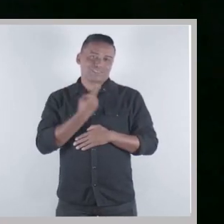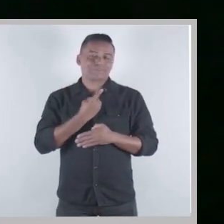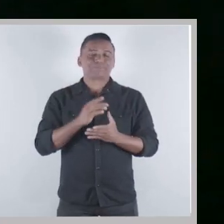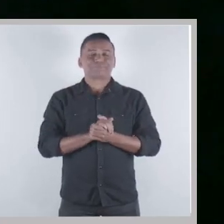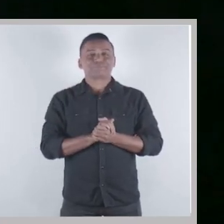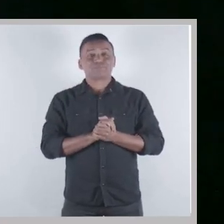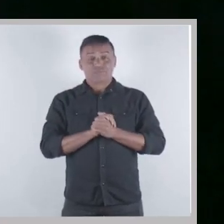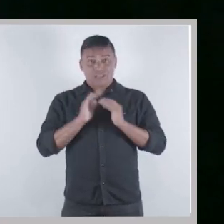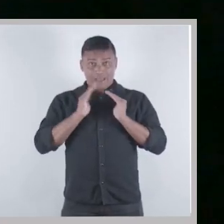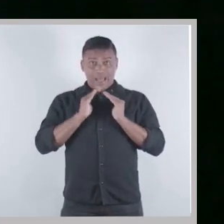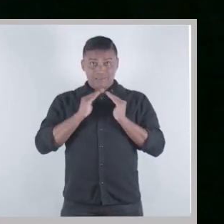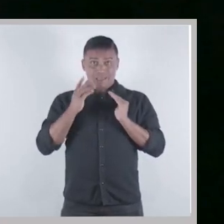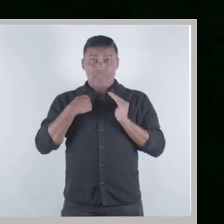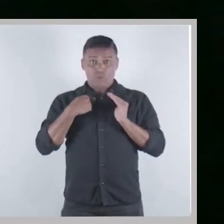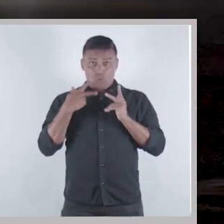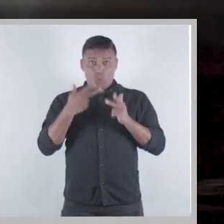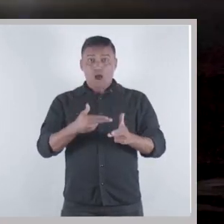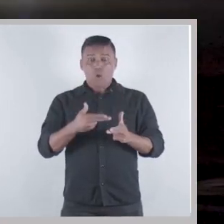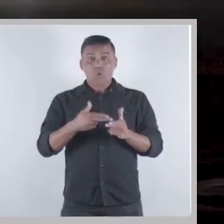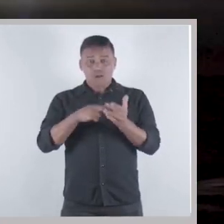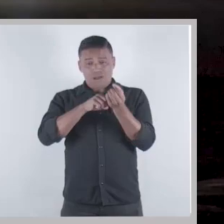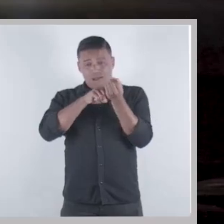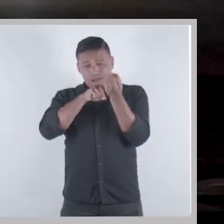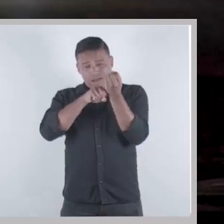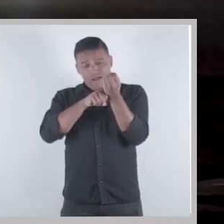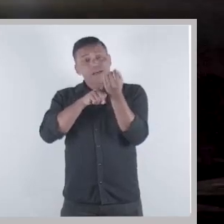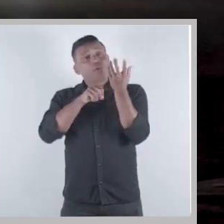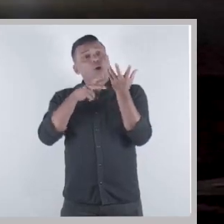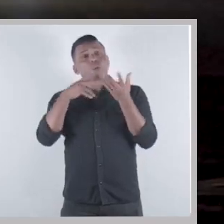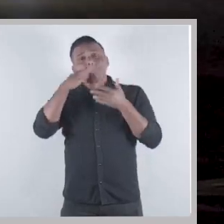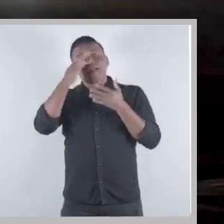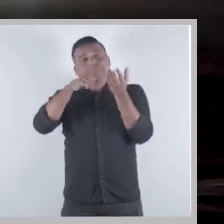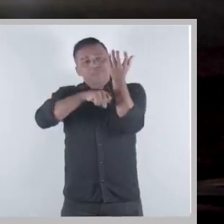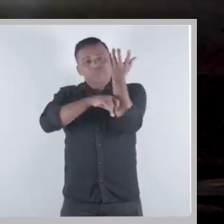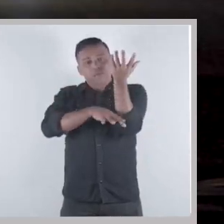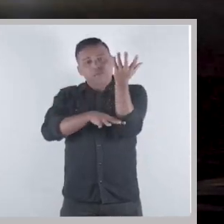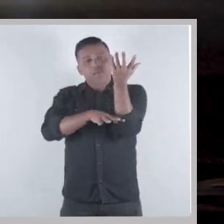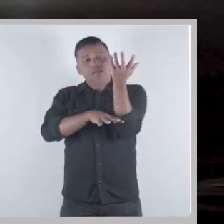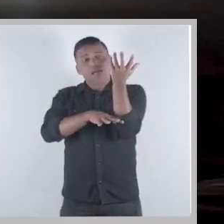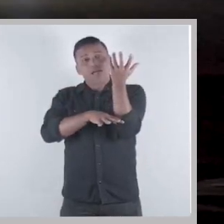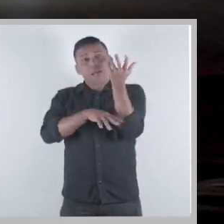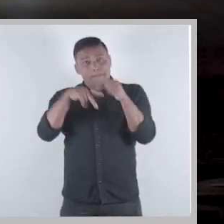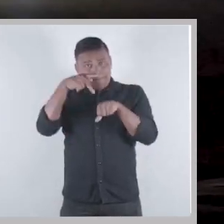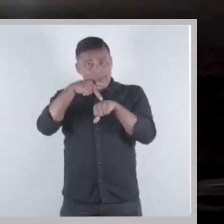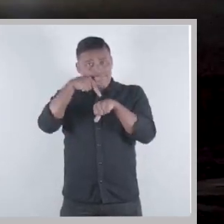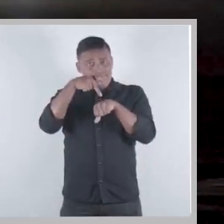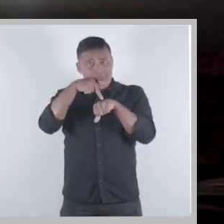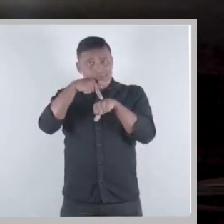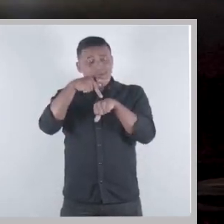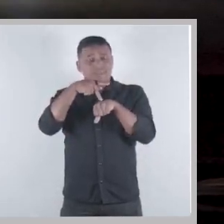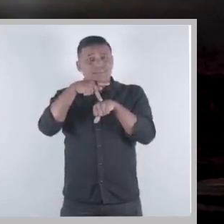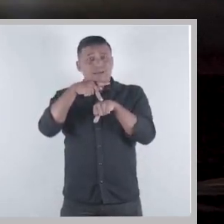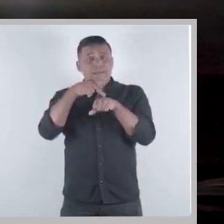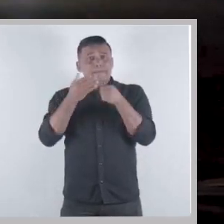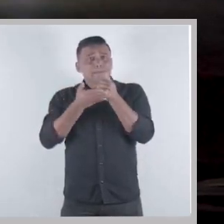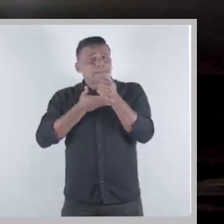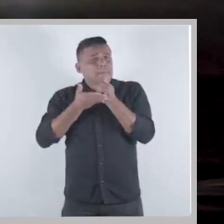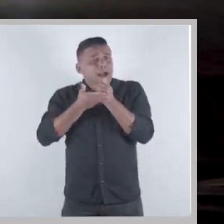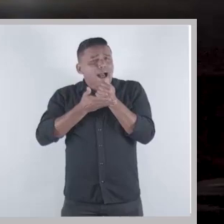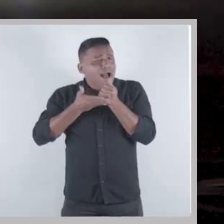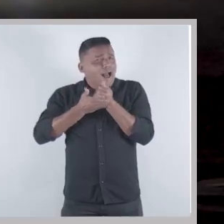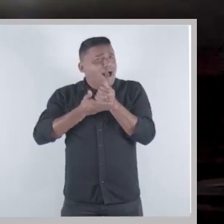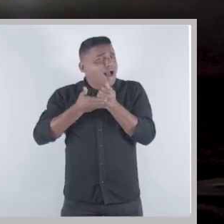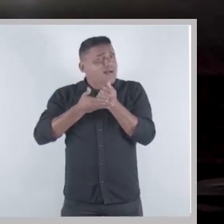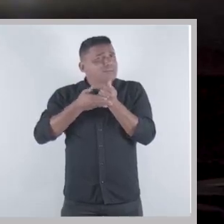Se eu fosse uma casa, eu teria raízes, meu alicerce, também feito de pedras, seria a base sólida do